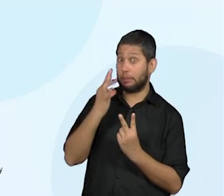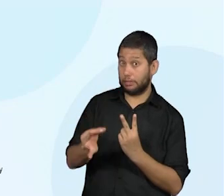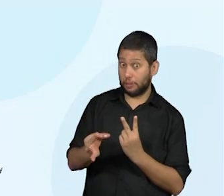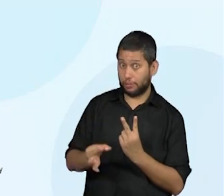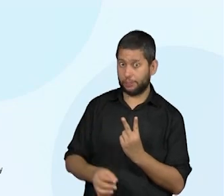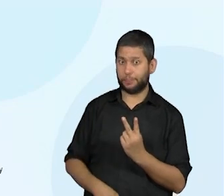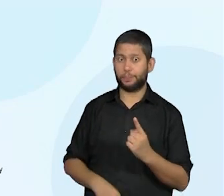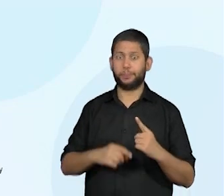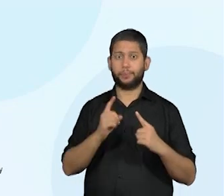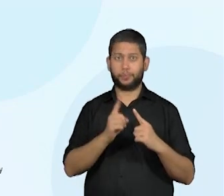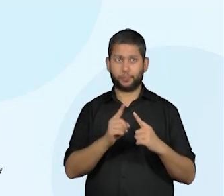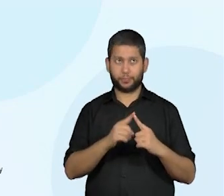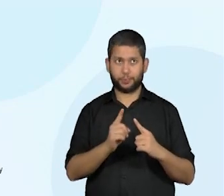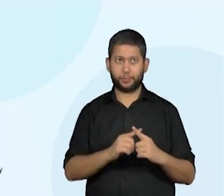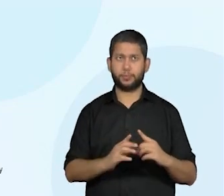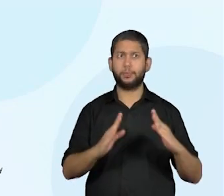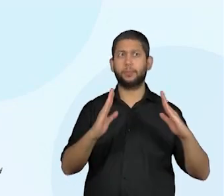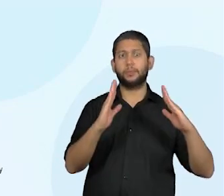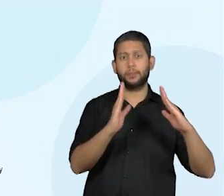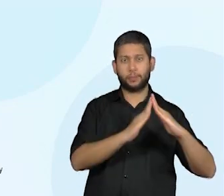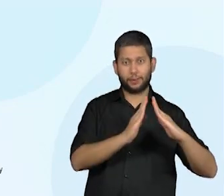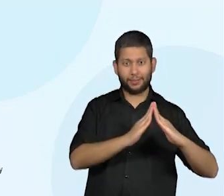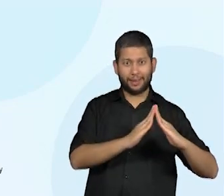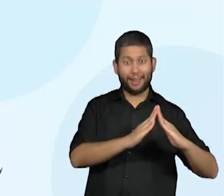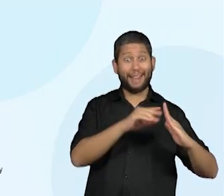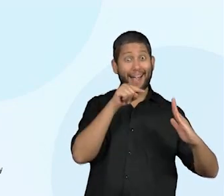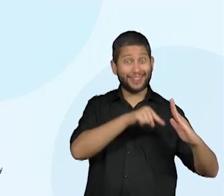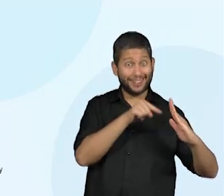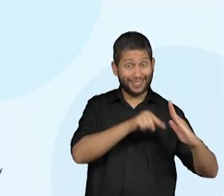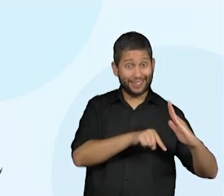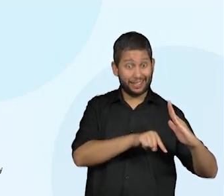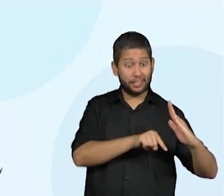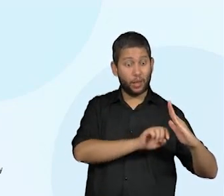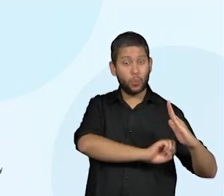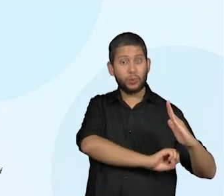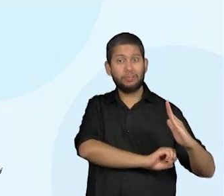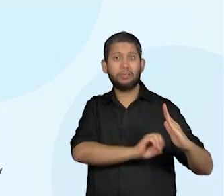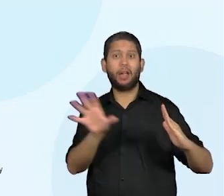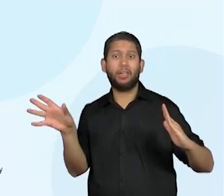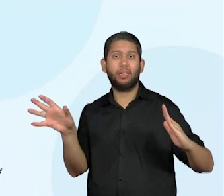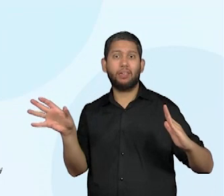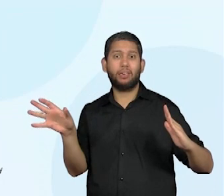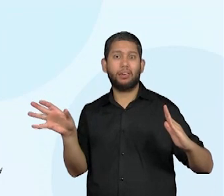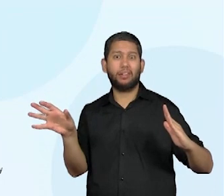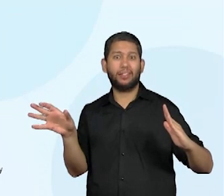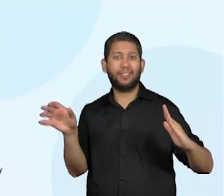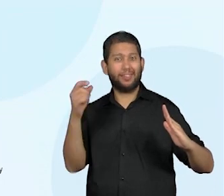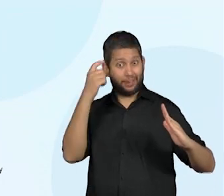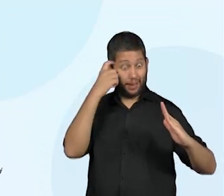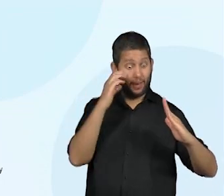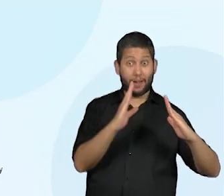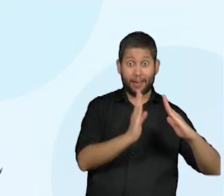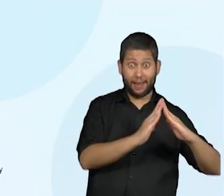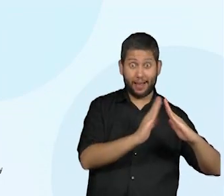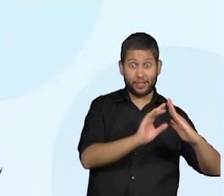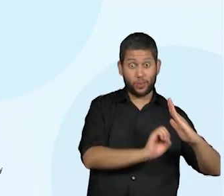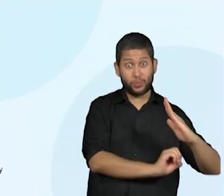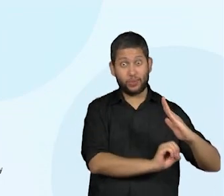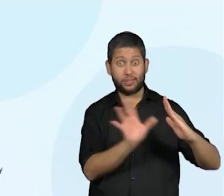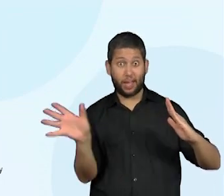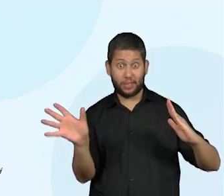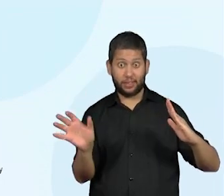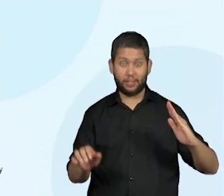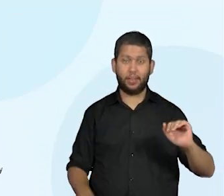movimentos. O primeiro é o emigração, movimento de saída. Vou dar um exemplo. Eu